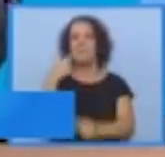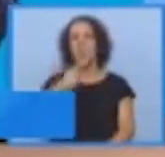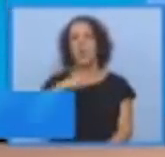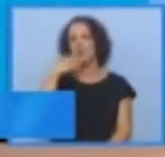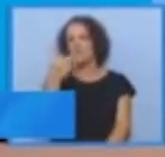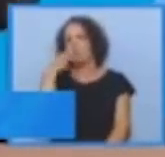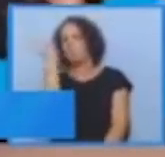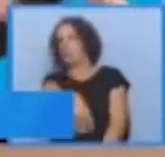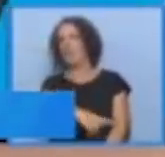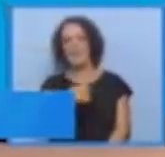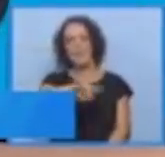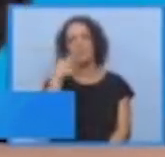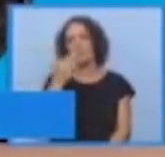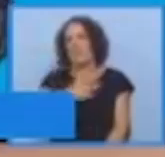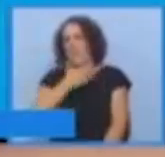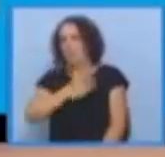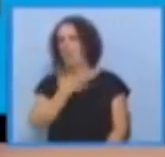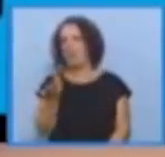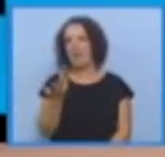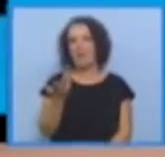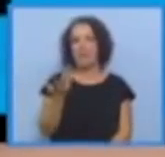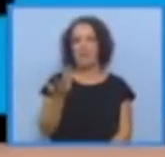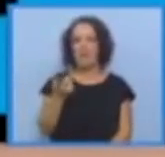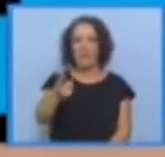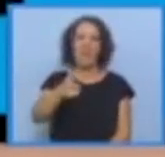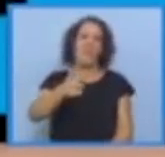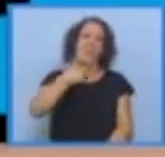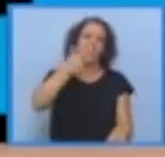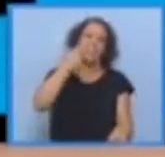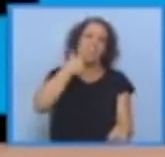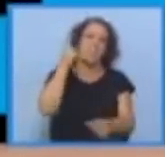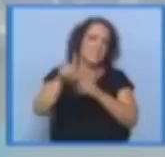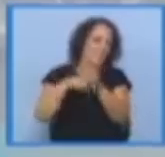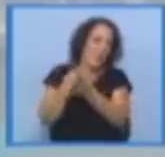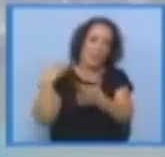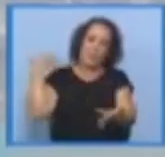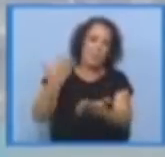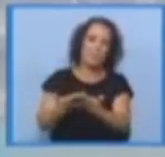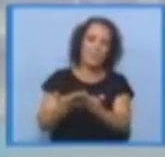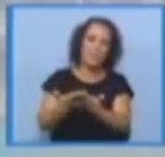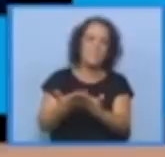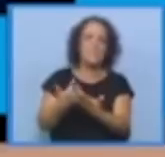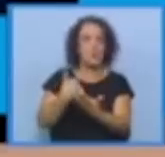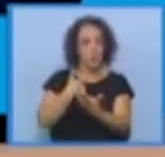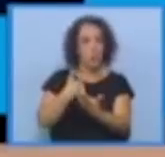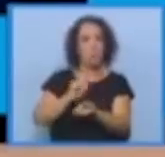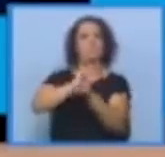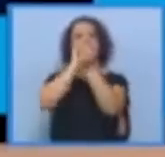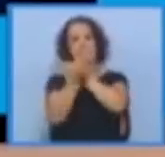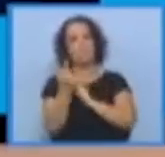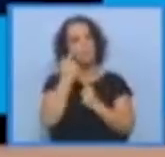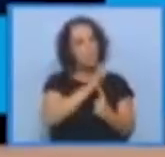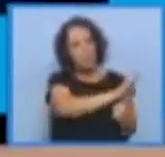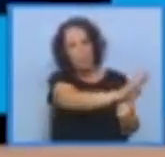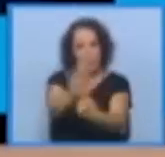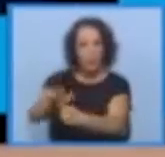prestam, os jovens não querem nada, isto e aquilo. Isso é uma cantiga de sempre. E eu comecei por mostrar aos jovens que era possível